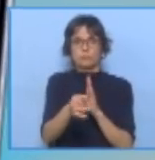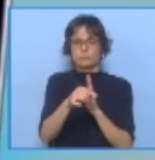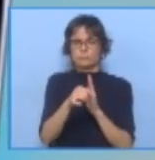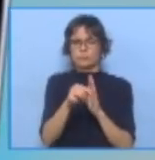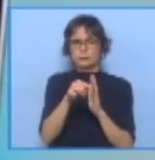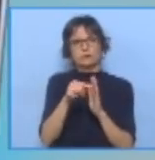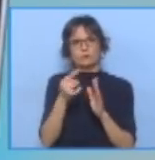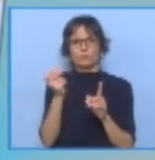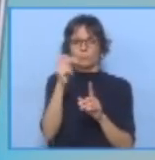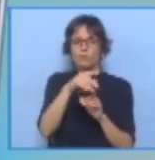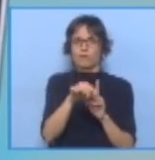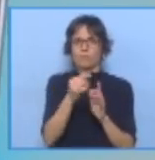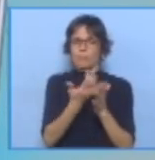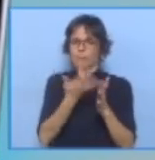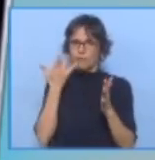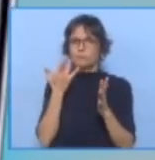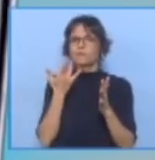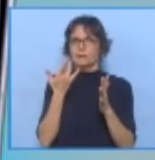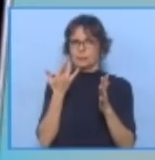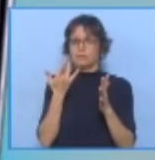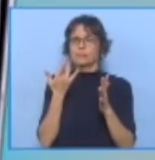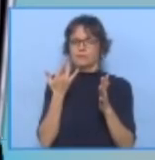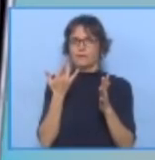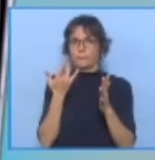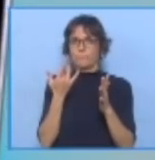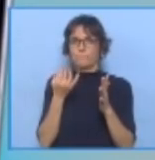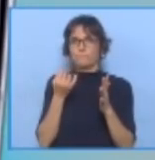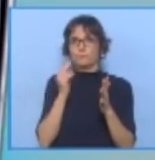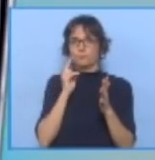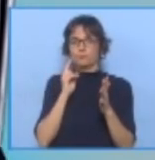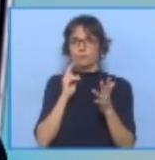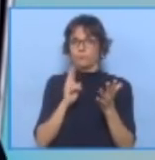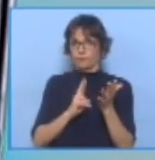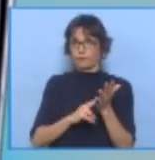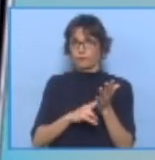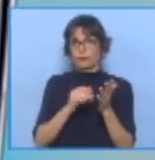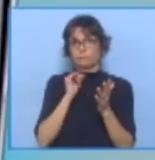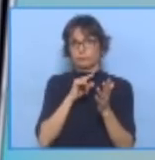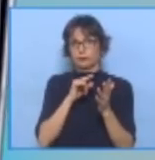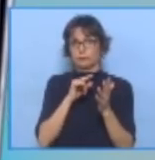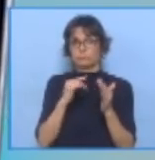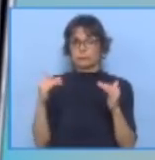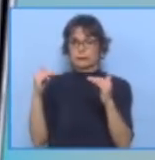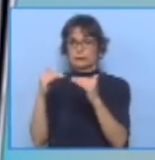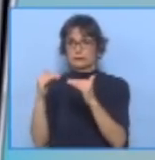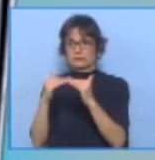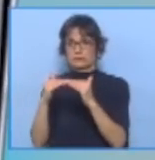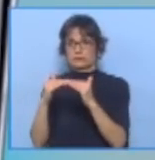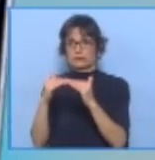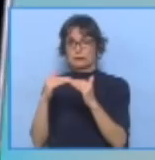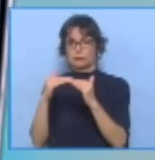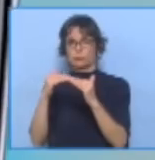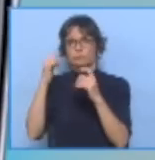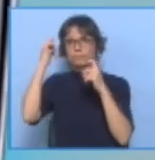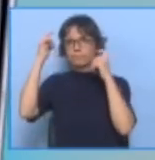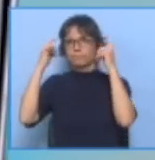gesto tipicamente profético, ou que nós podemos ler em categorias proféticas. Acho que o gesto